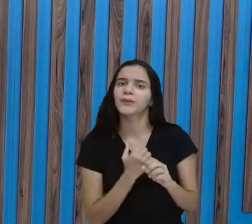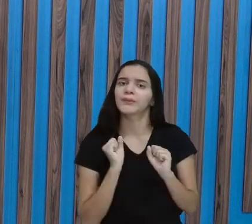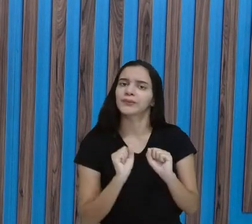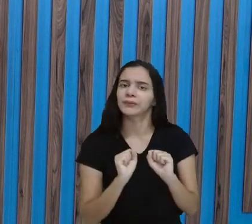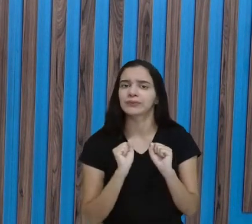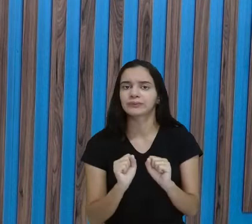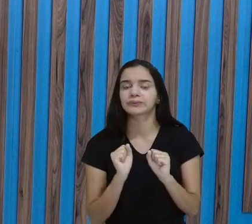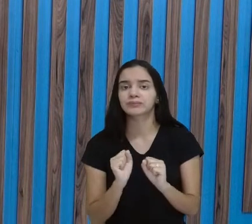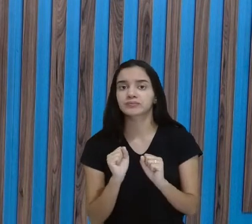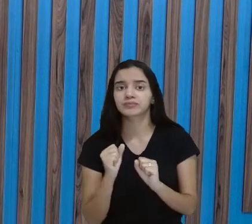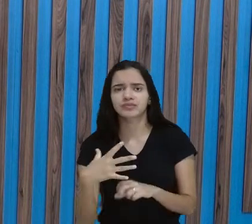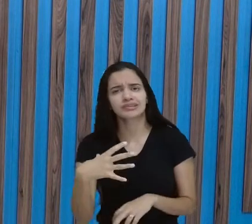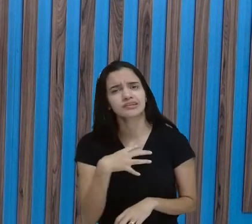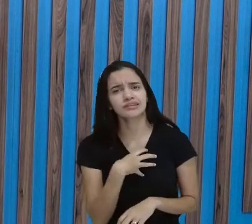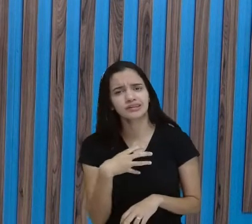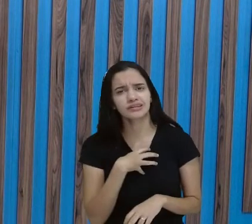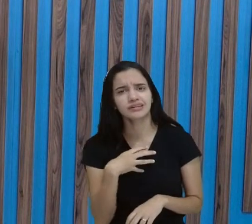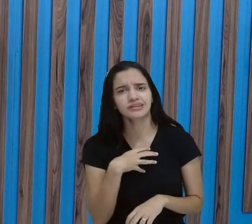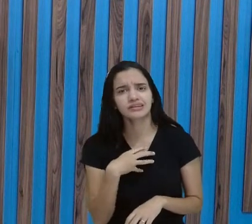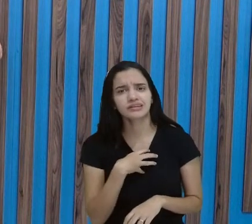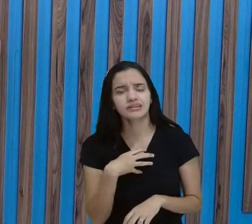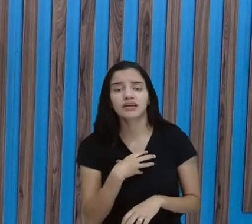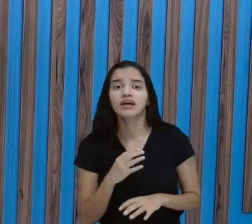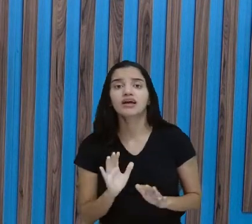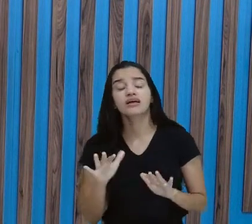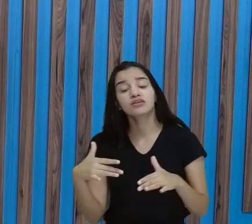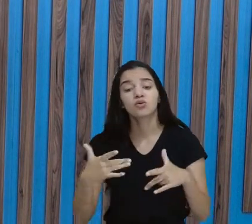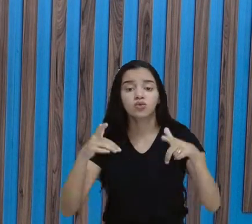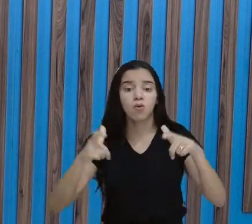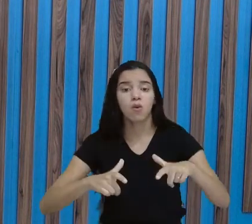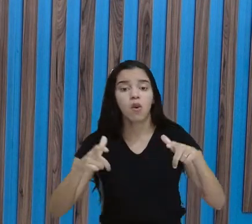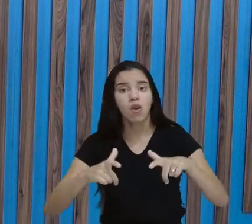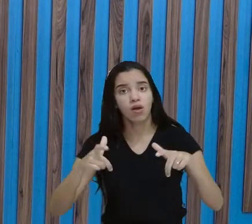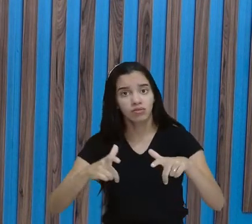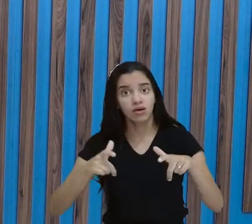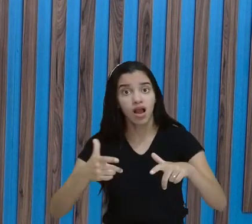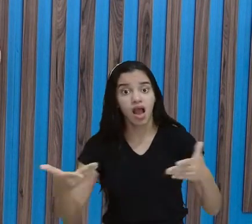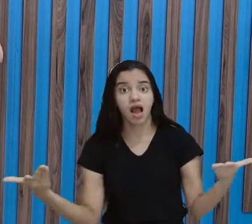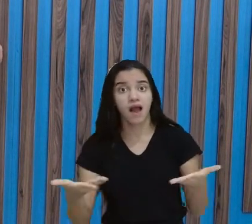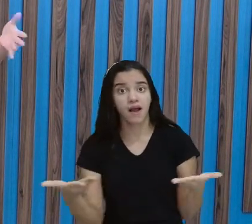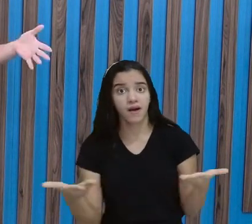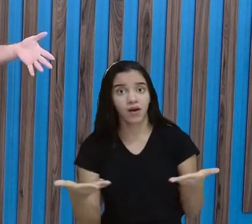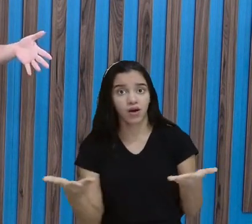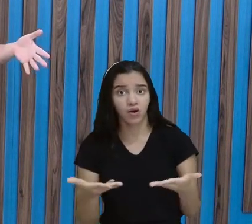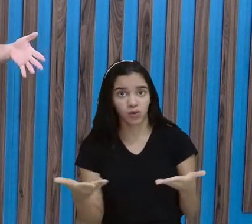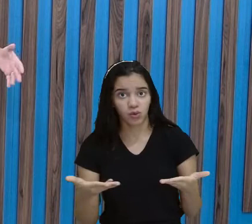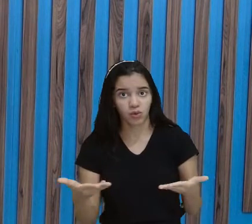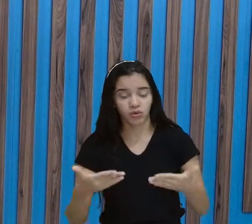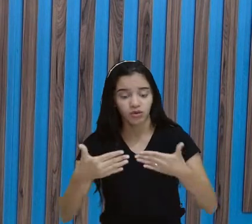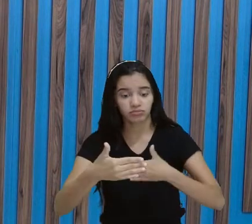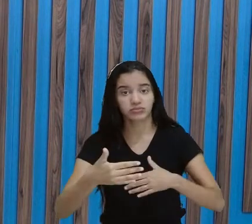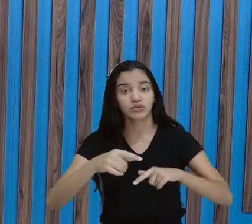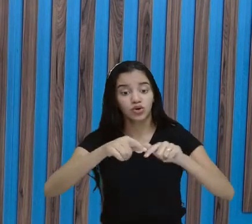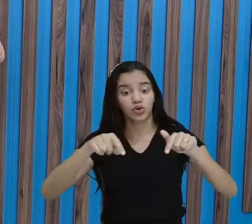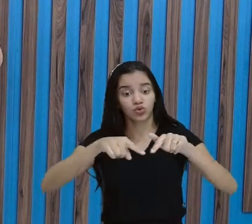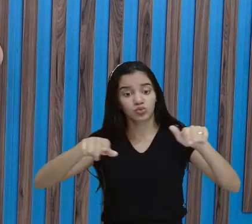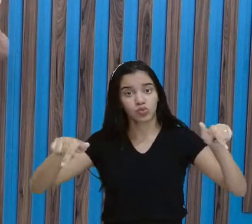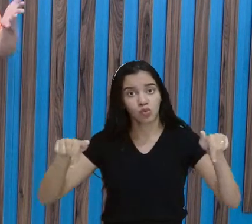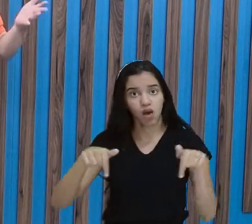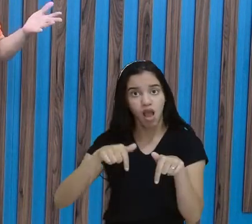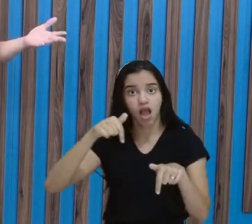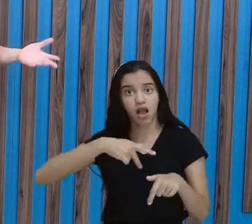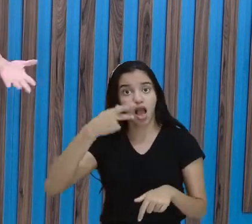algum modo, sentir. Então, no local em que eu me encontro agora, no estúdio, eu tenho